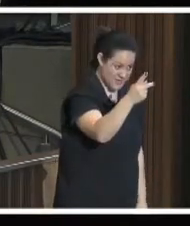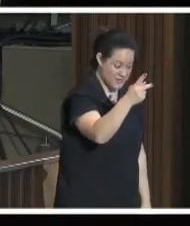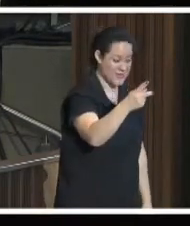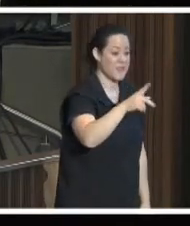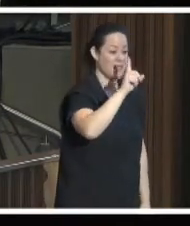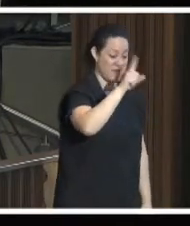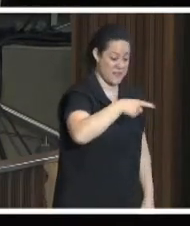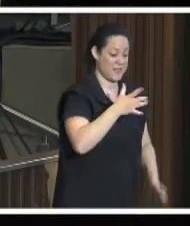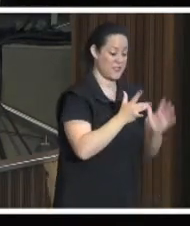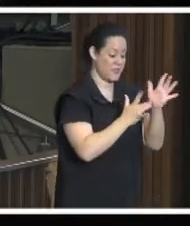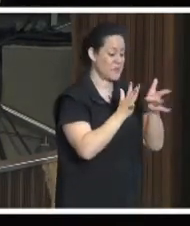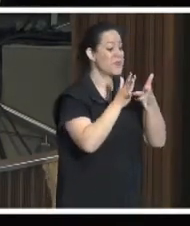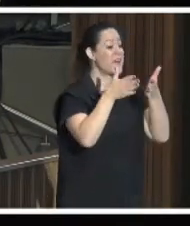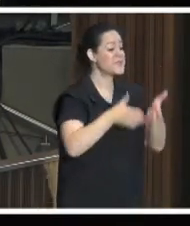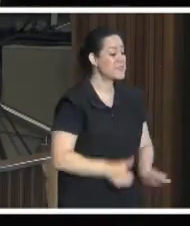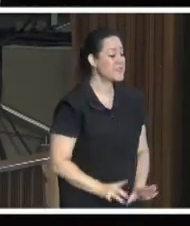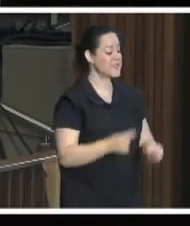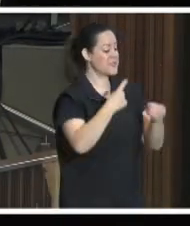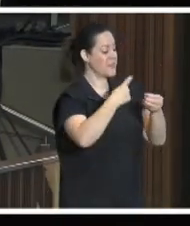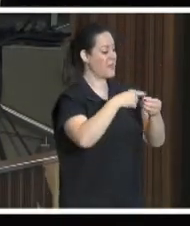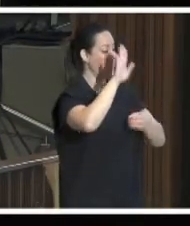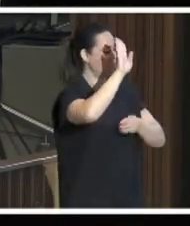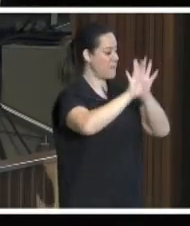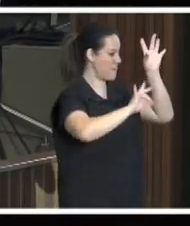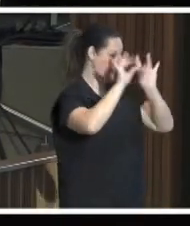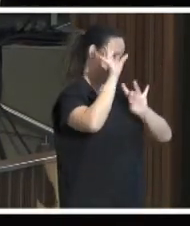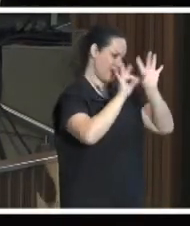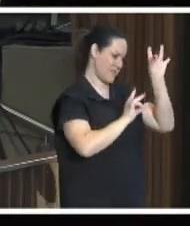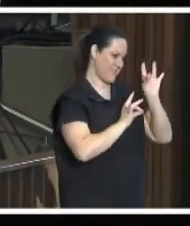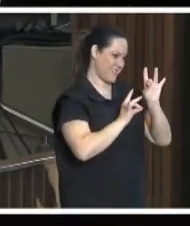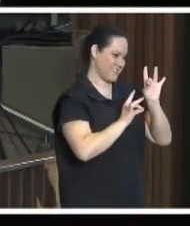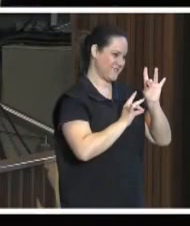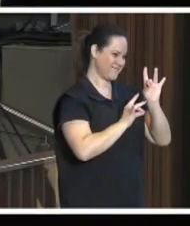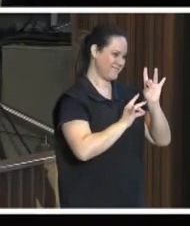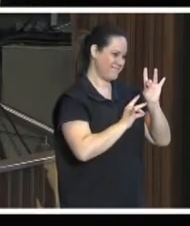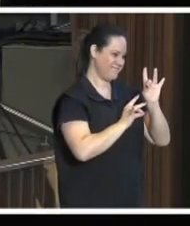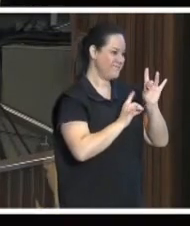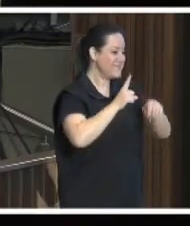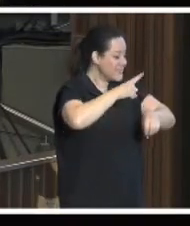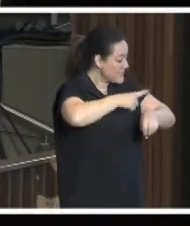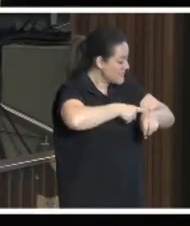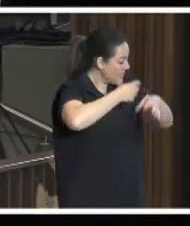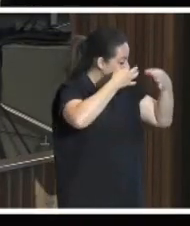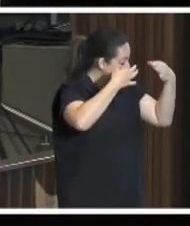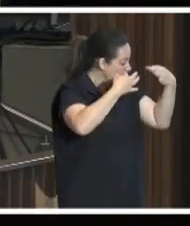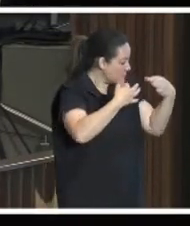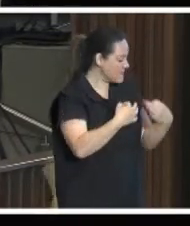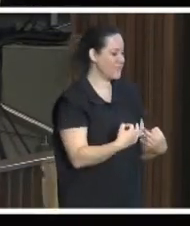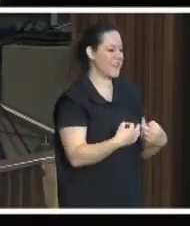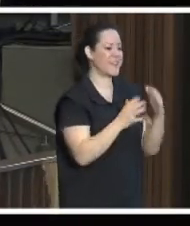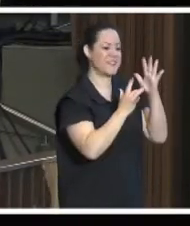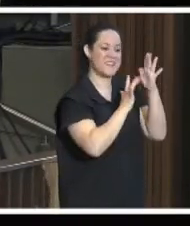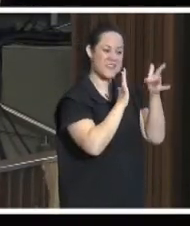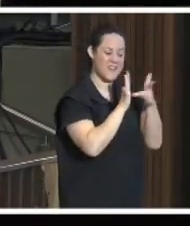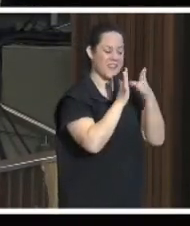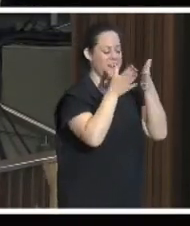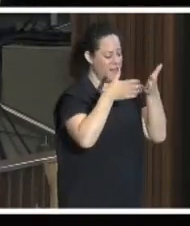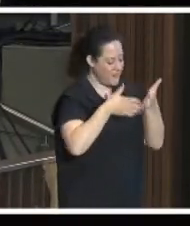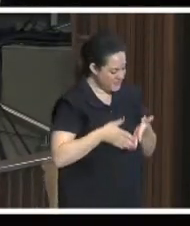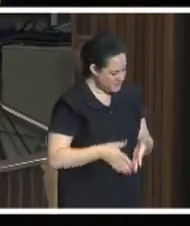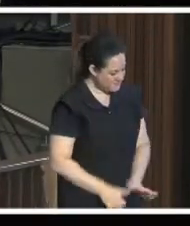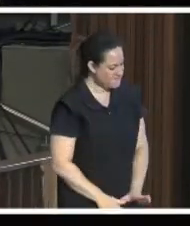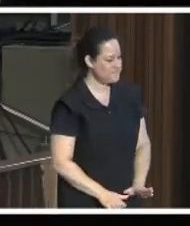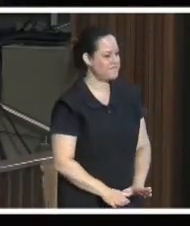que Jesus nasceria na cidade de Belém, para que no tempo certo Jesus